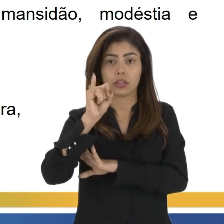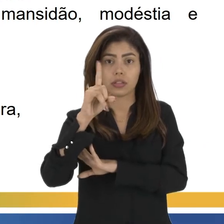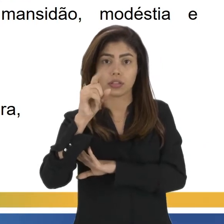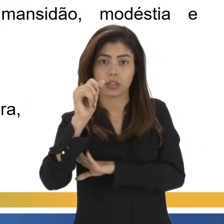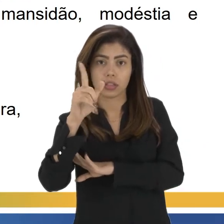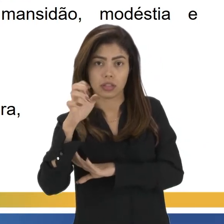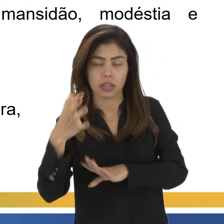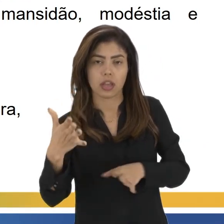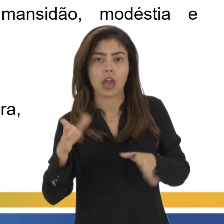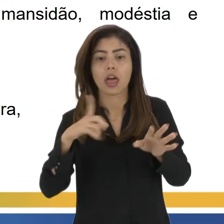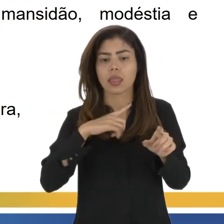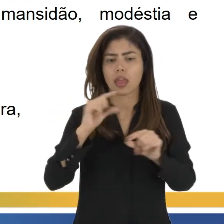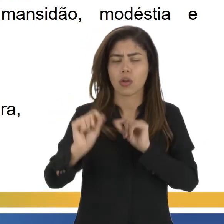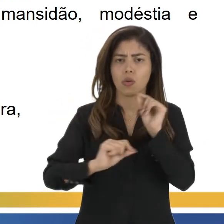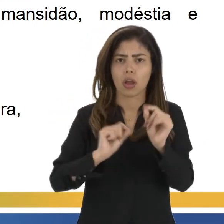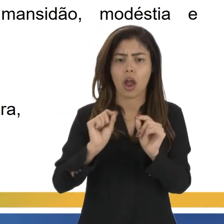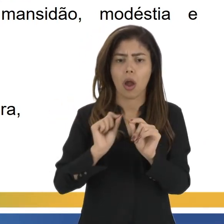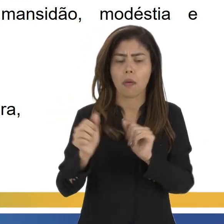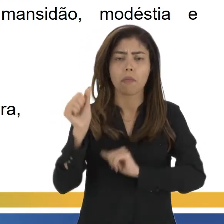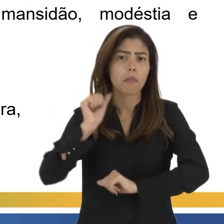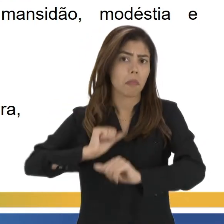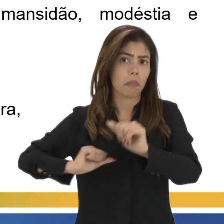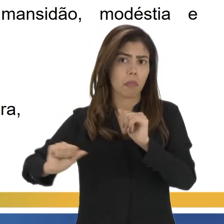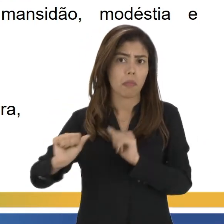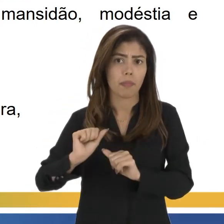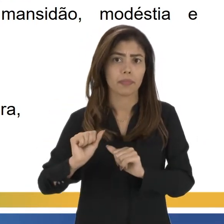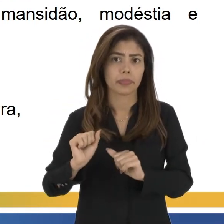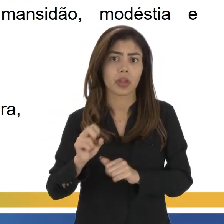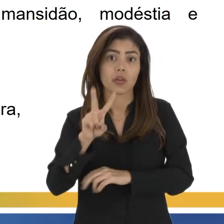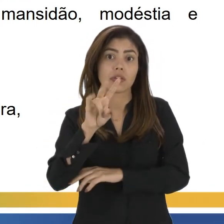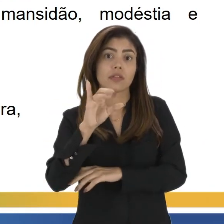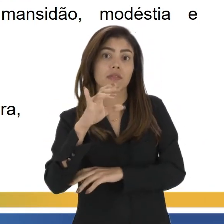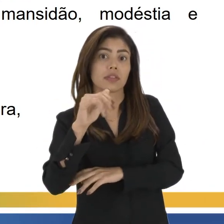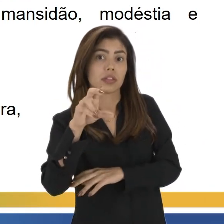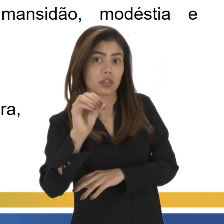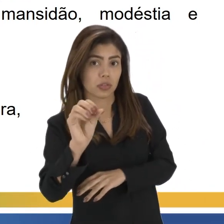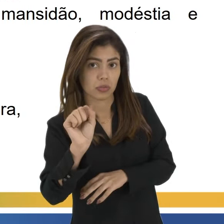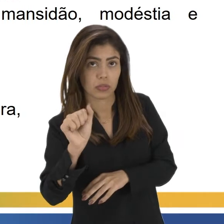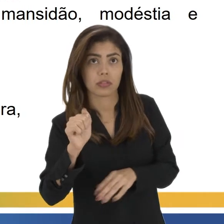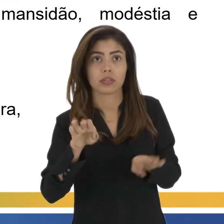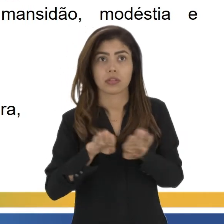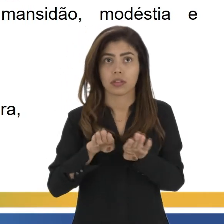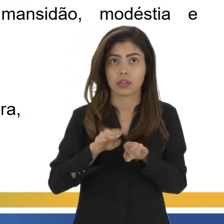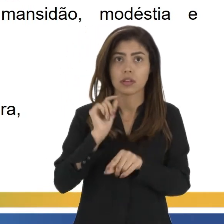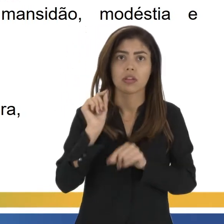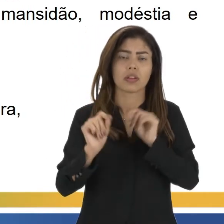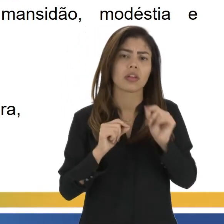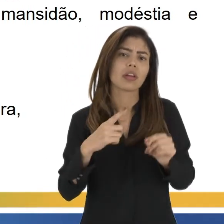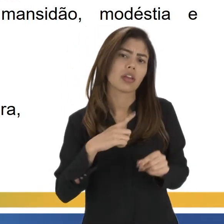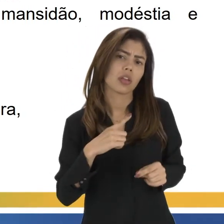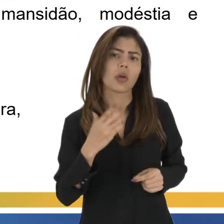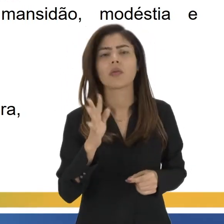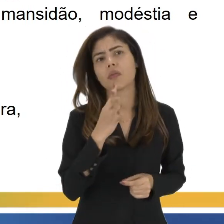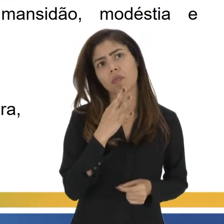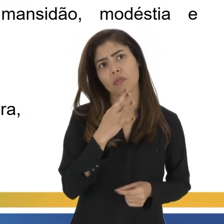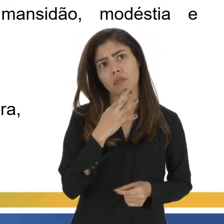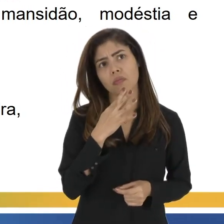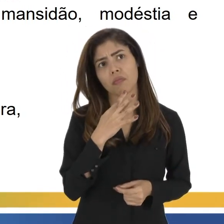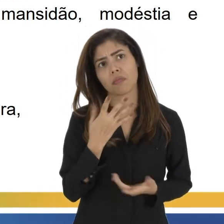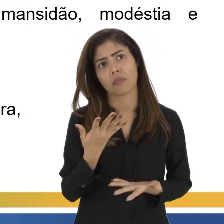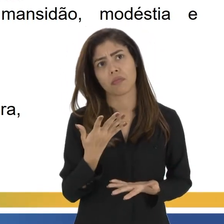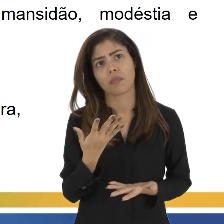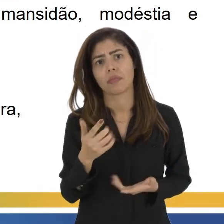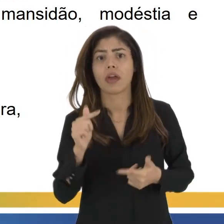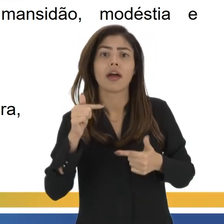se dão em oposição aos vícios. E os vícios seriam aquilo que nós conhecemos como